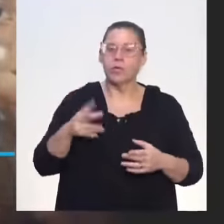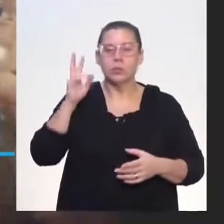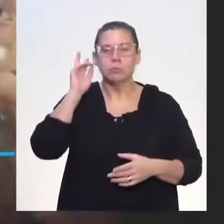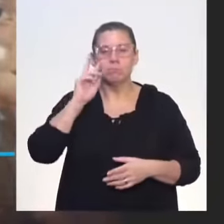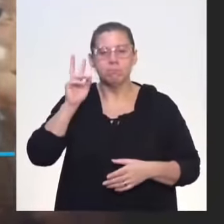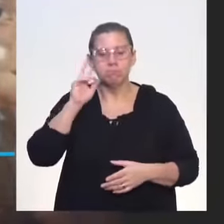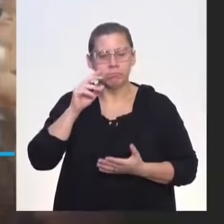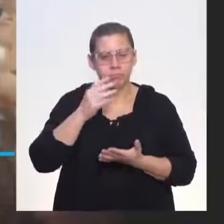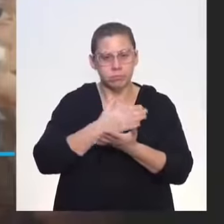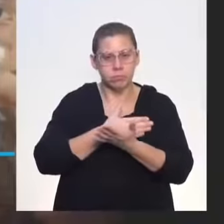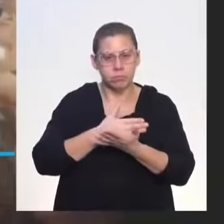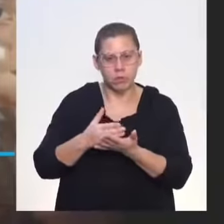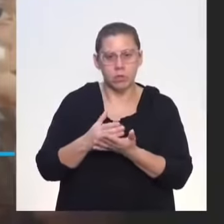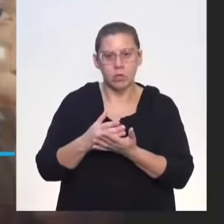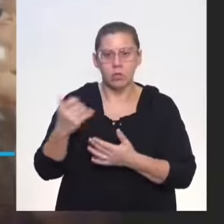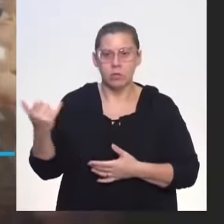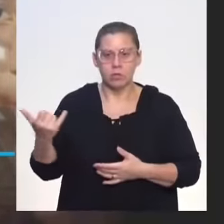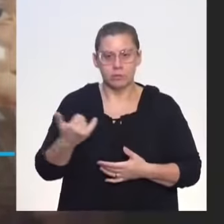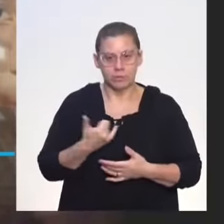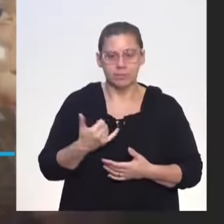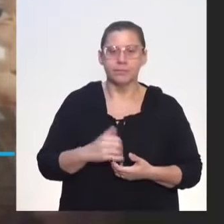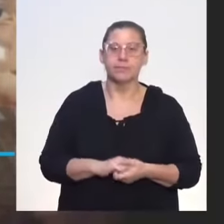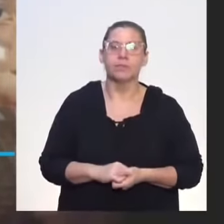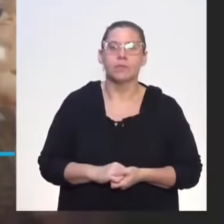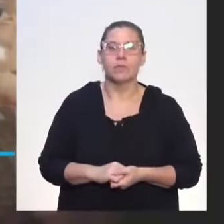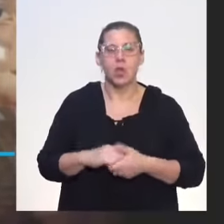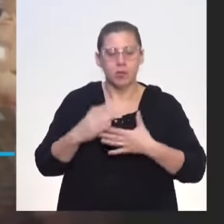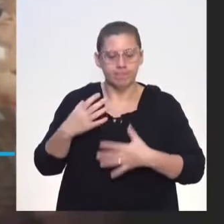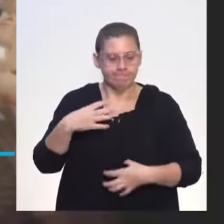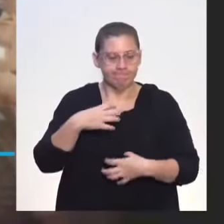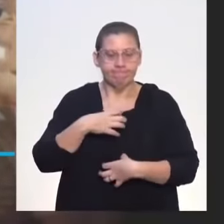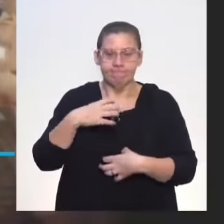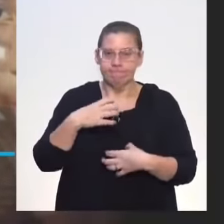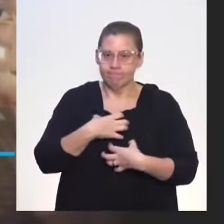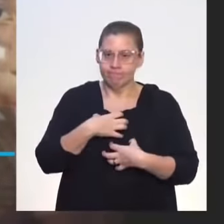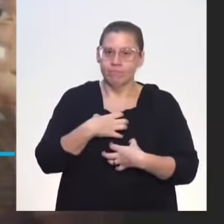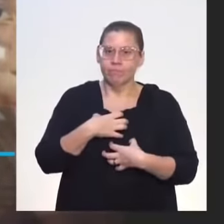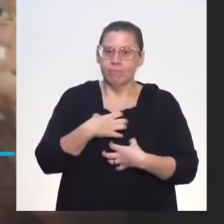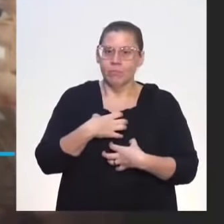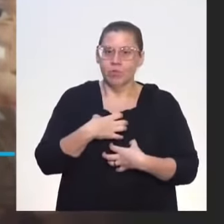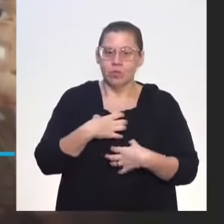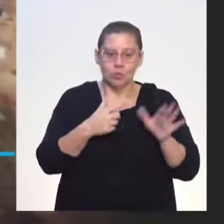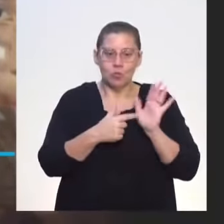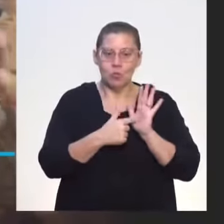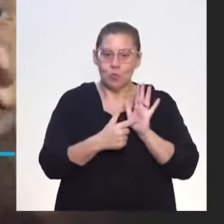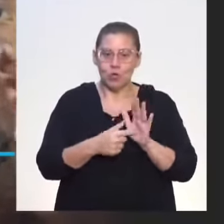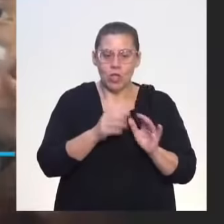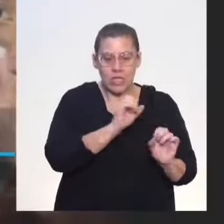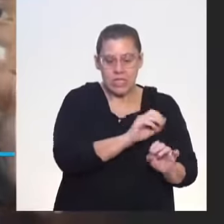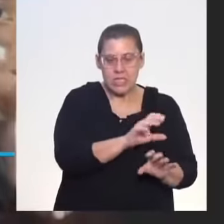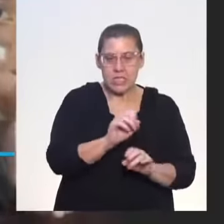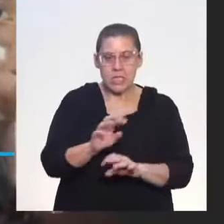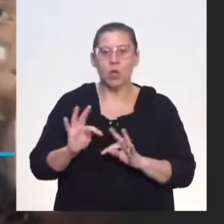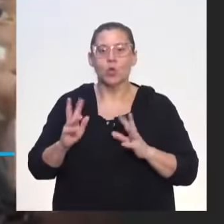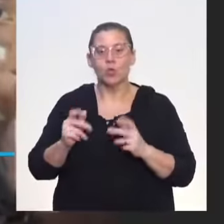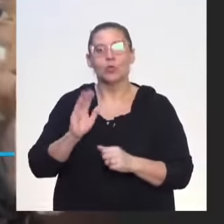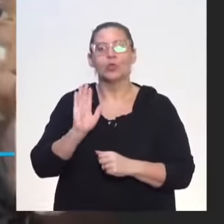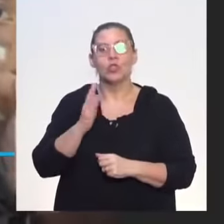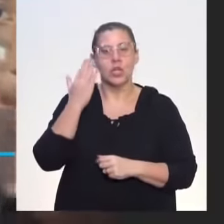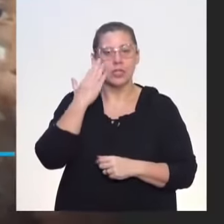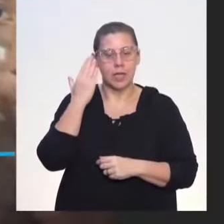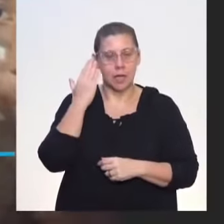começam a vir para a mente dele, e ele sente uma necessidade de transmitir isso para gerações mais